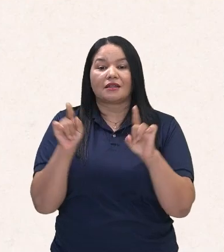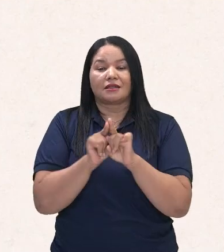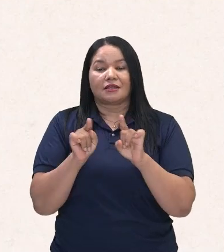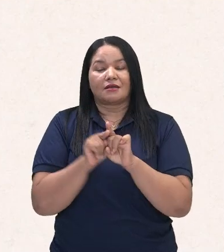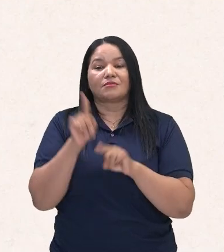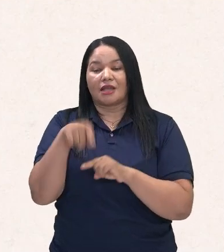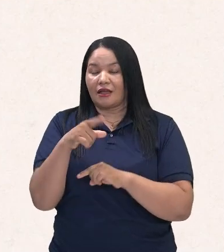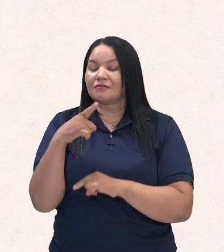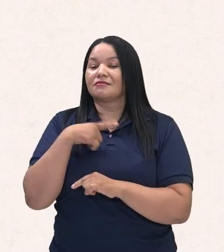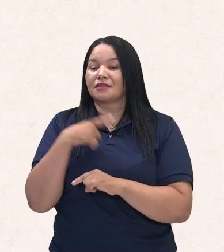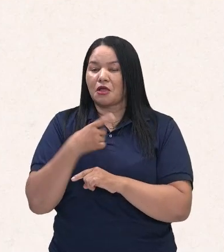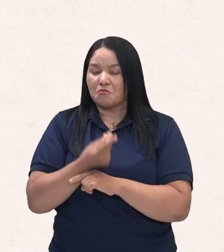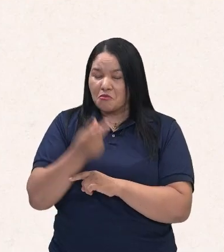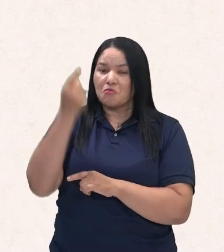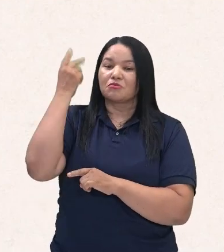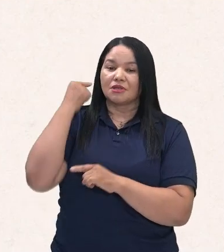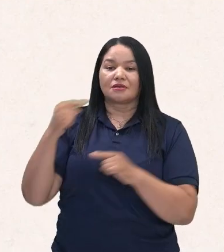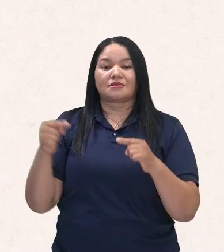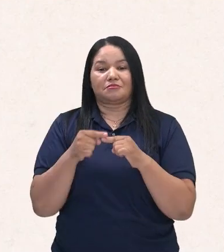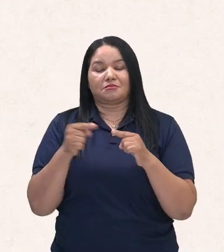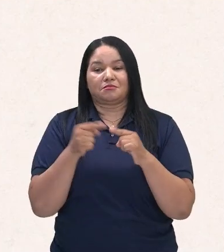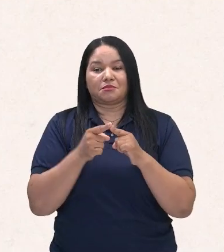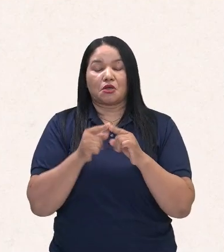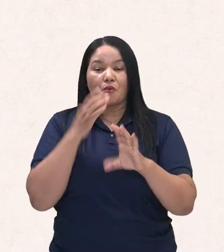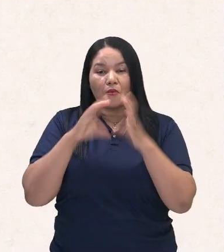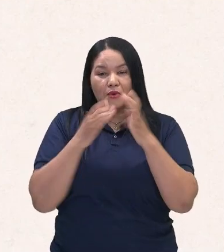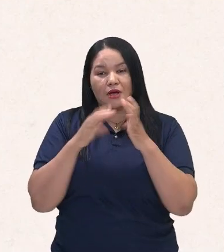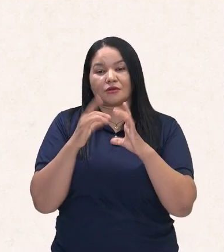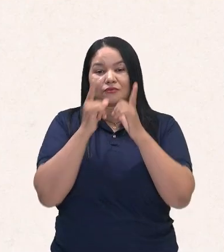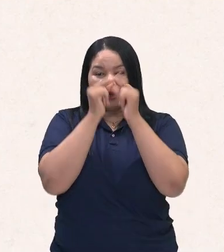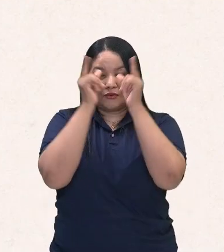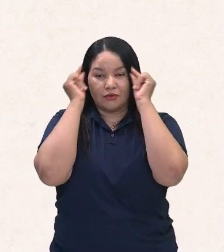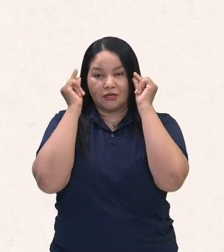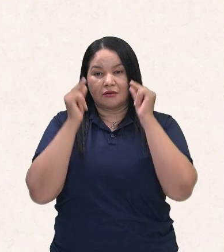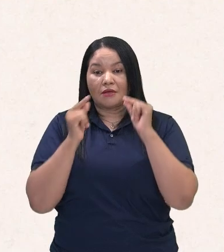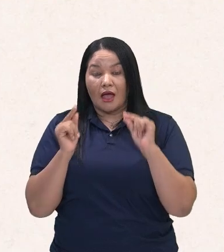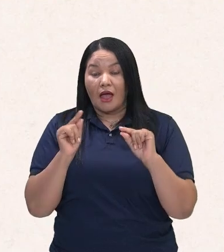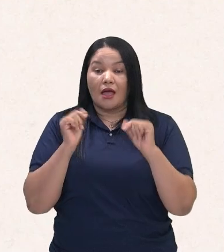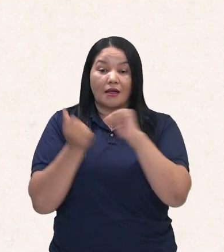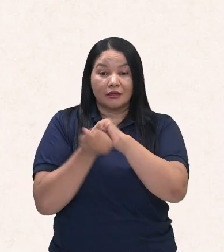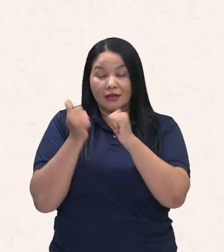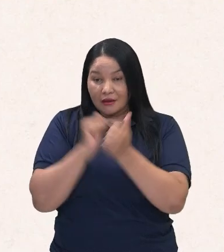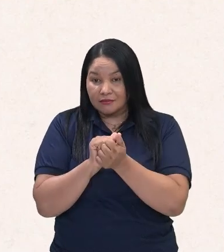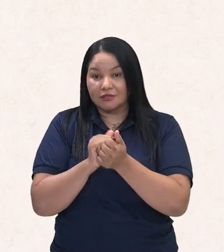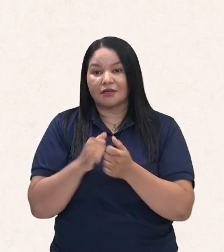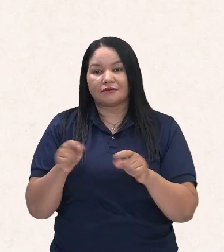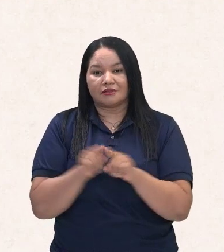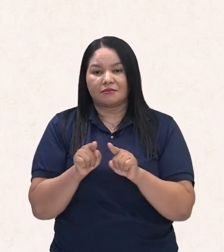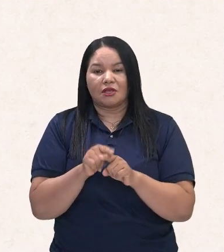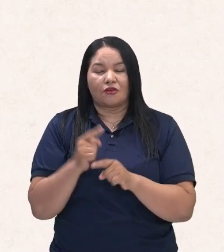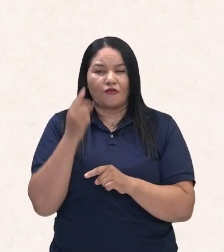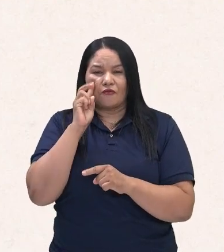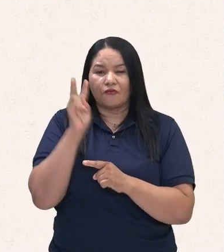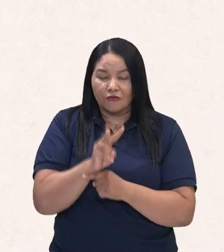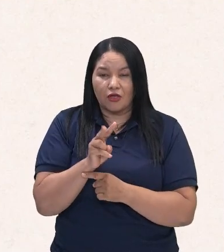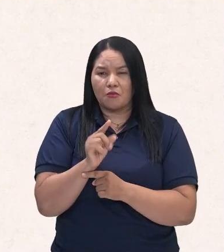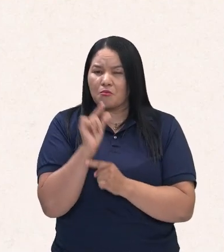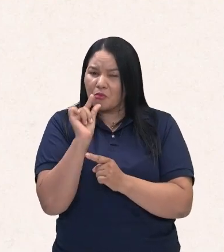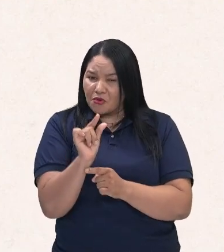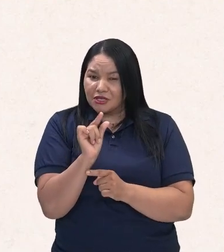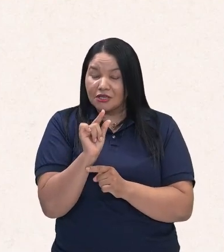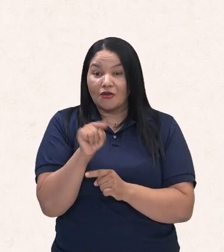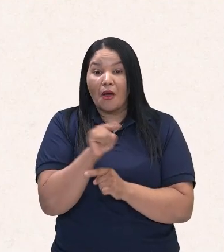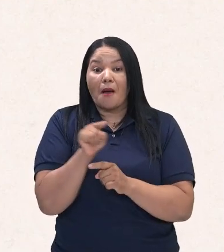Vem desse tempo, do canto gregoriano, que foi colocado, e ao ver um pouco disso, a gente vai